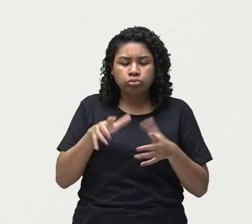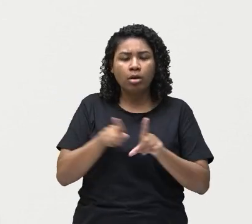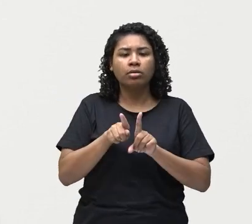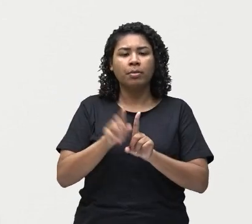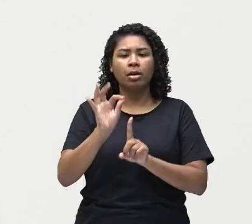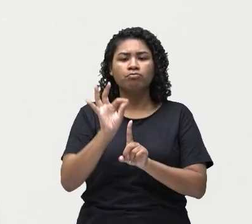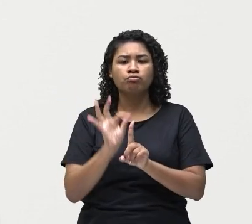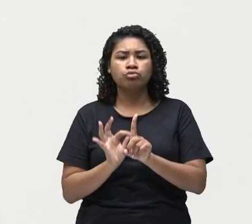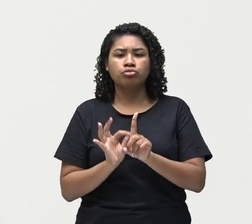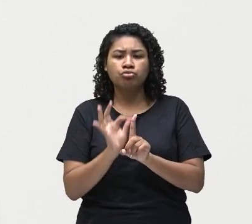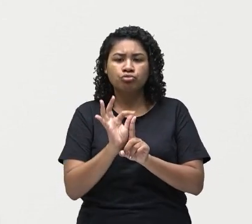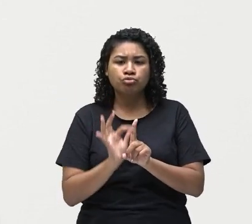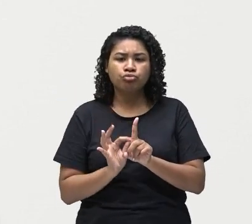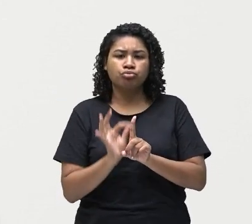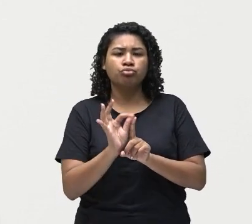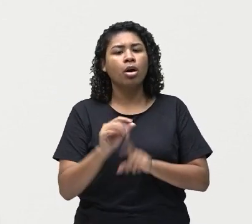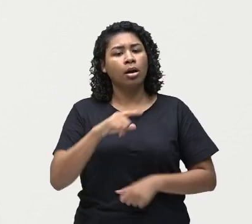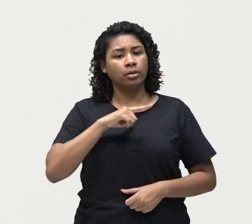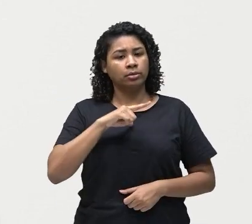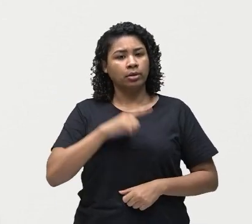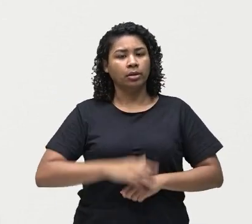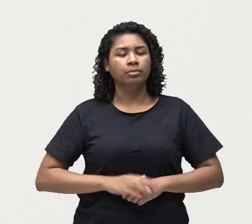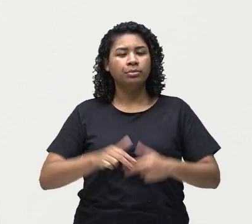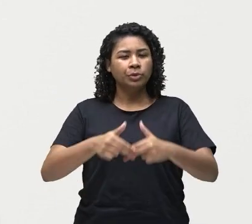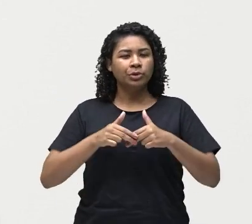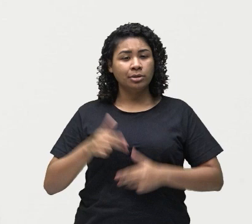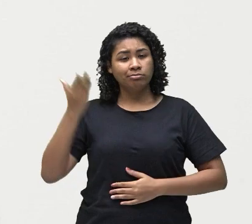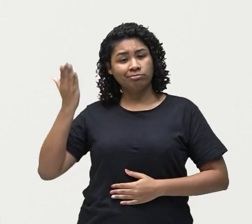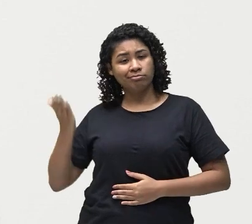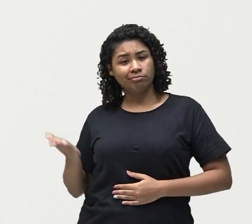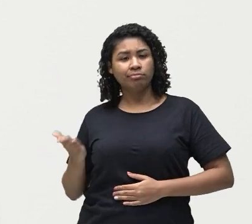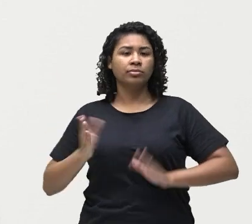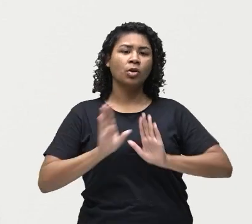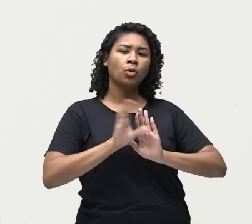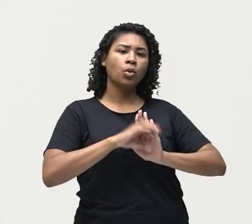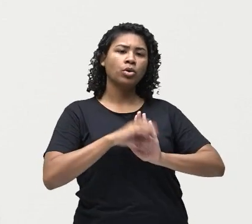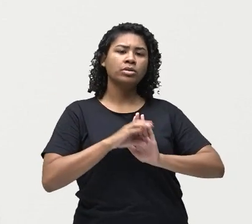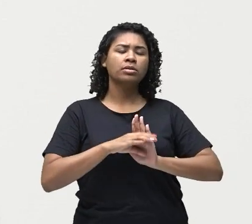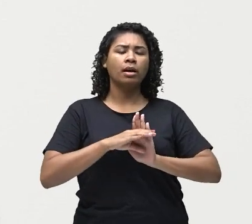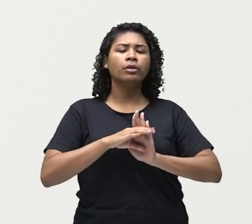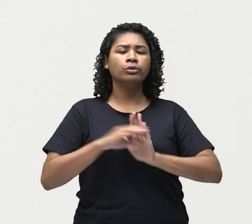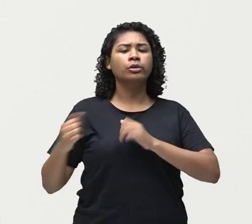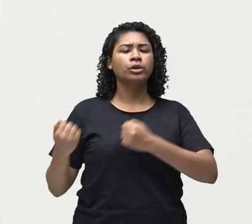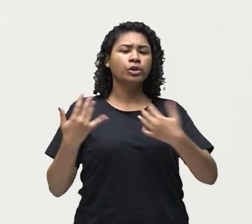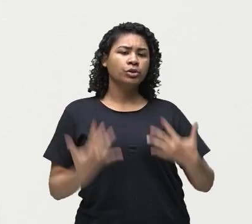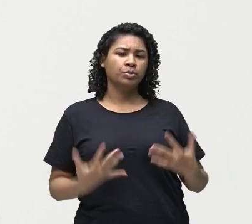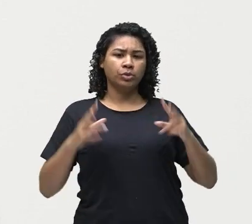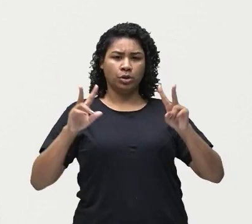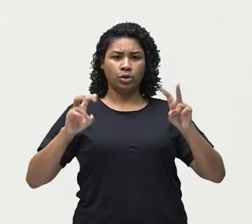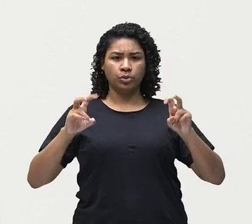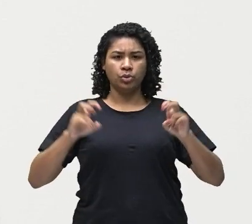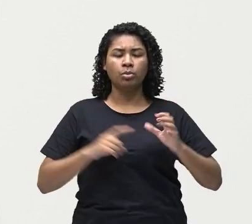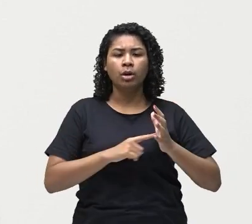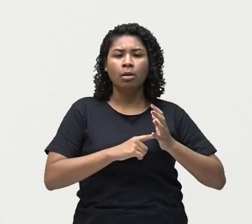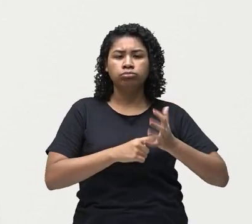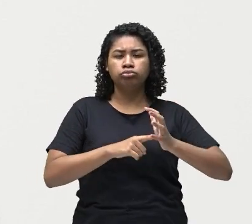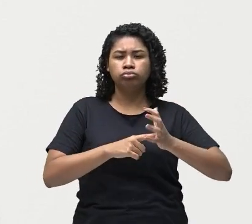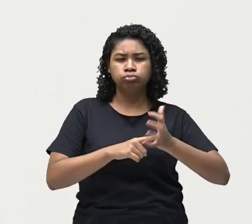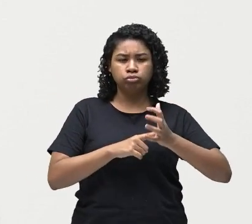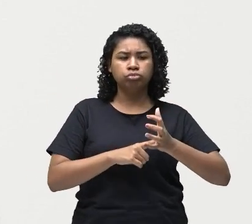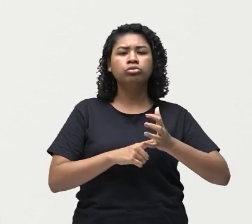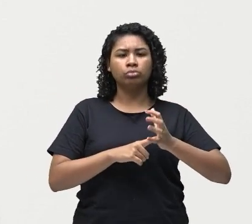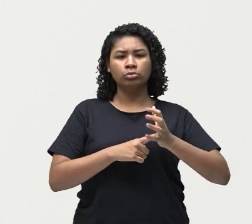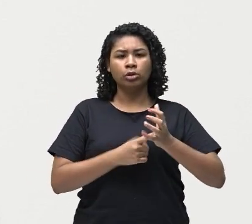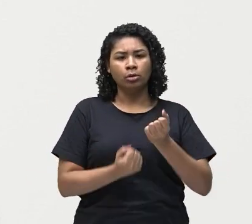tá então a gente tem aí um conceito Inicial que fala para a gente sobre o motor de combustão interna que é o assunto que